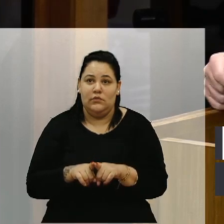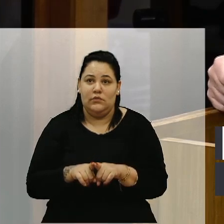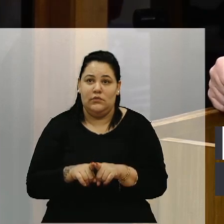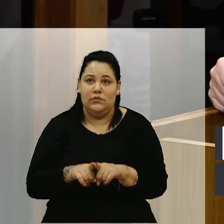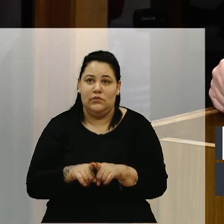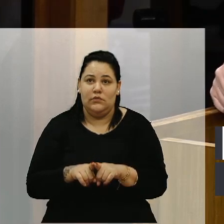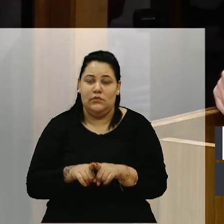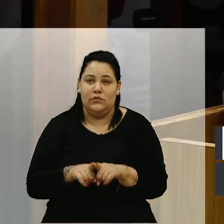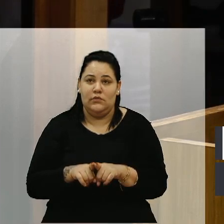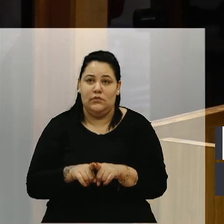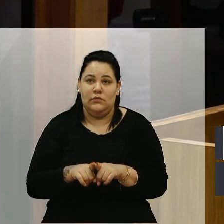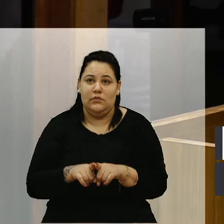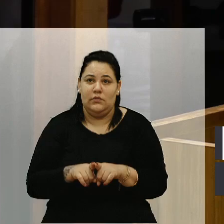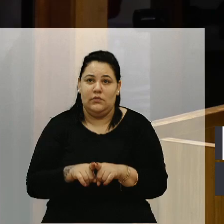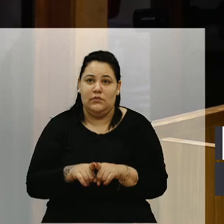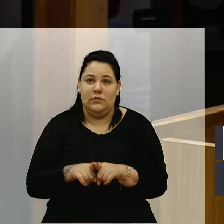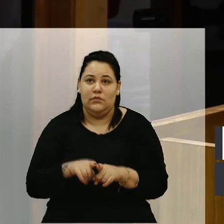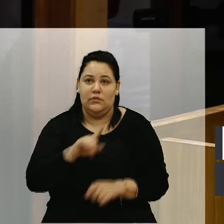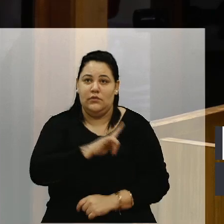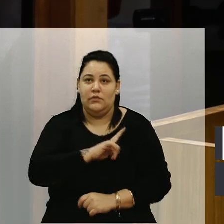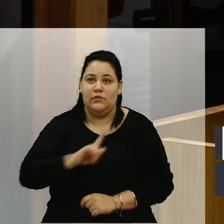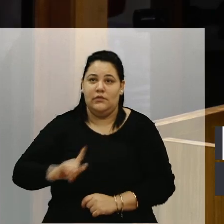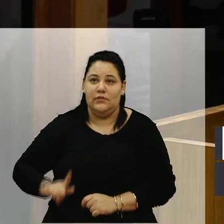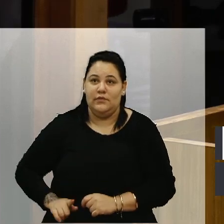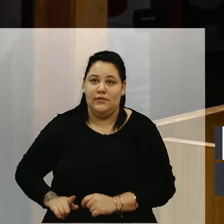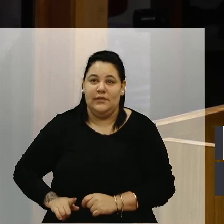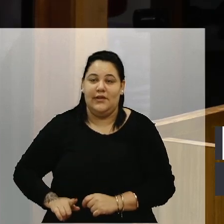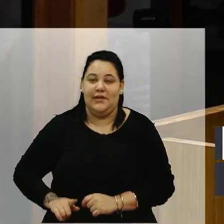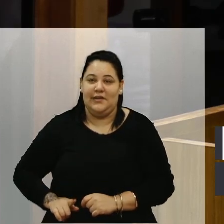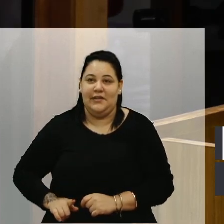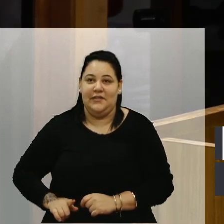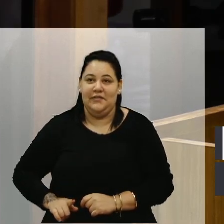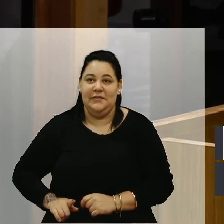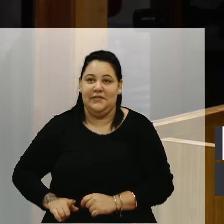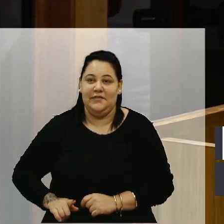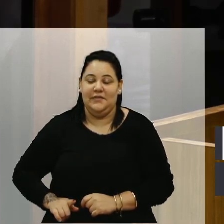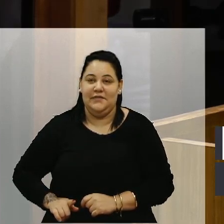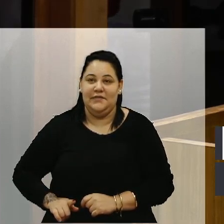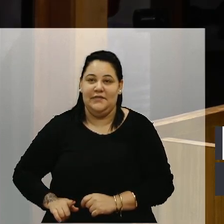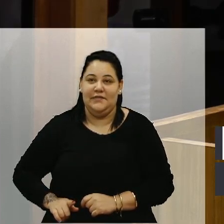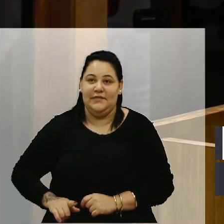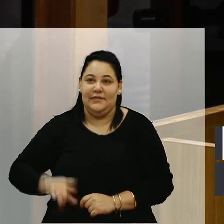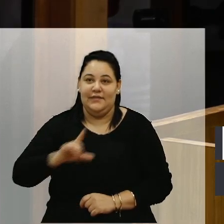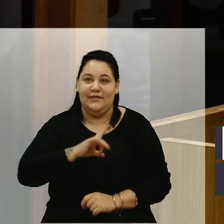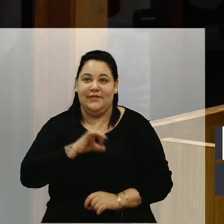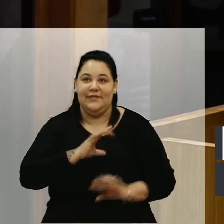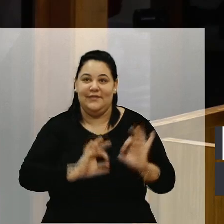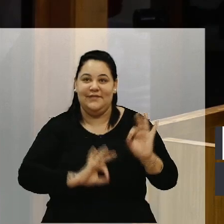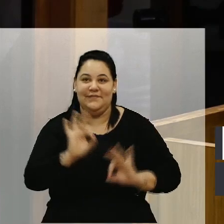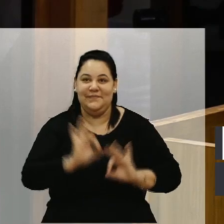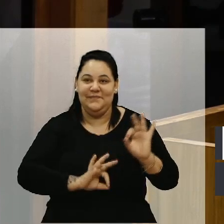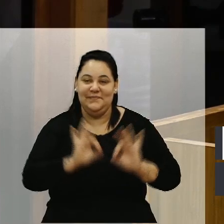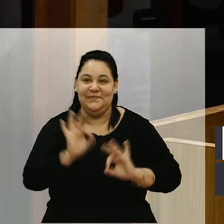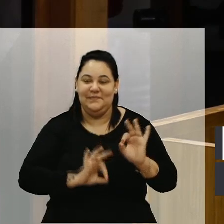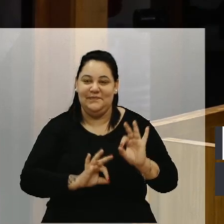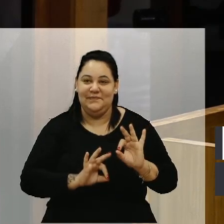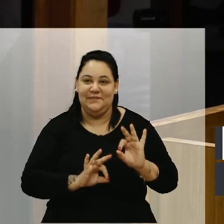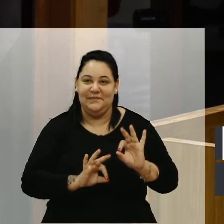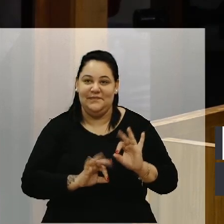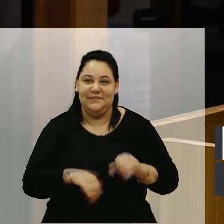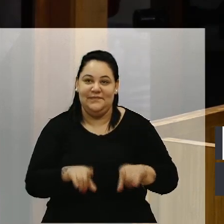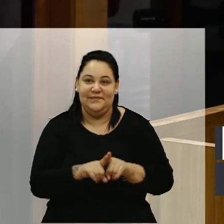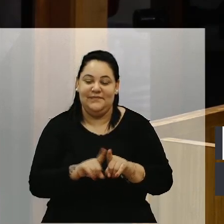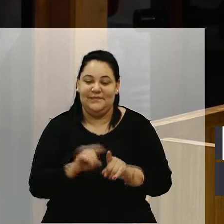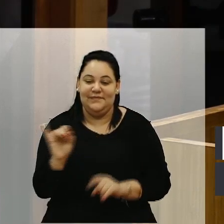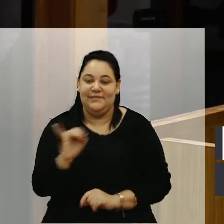reais pelo governo federal. É algo que vai demandar projetos da cidade, então algo